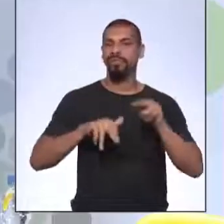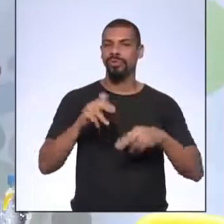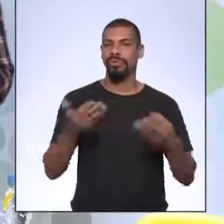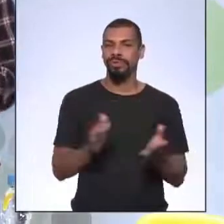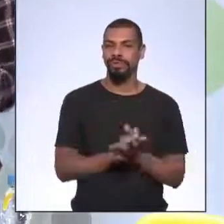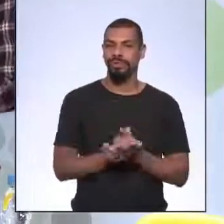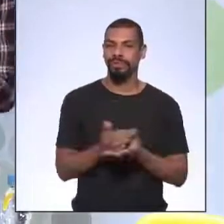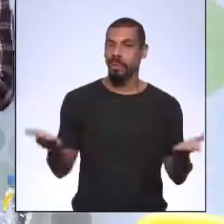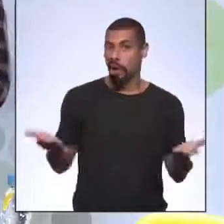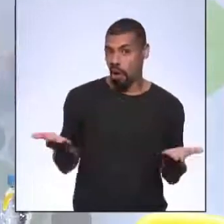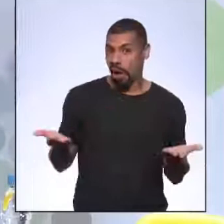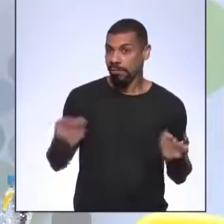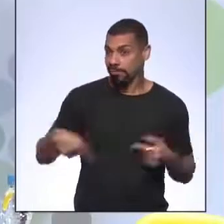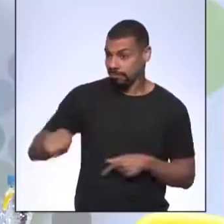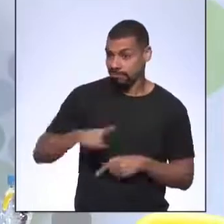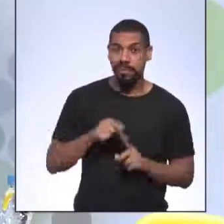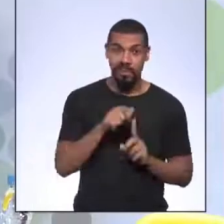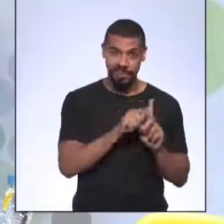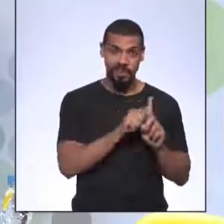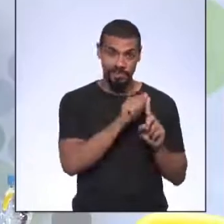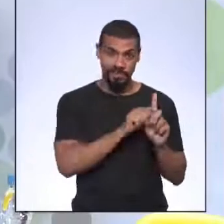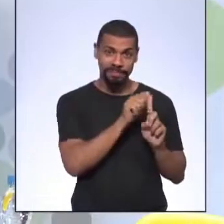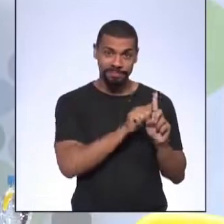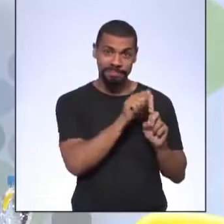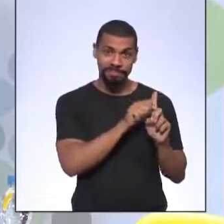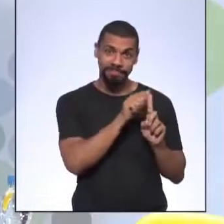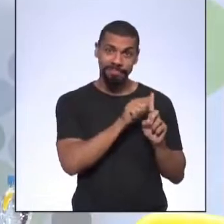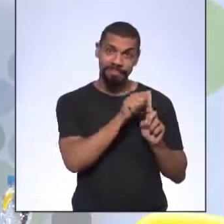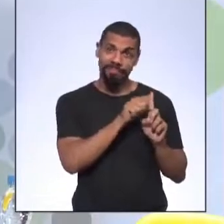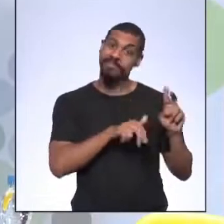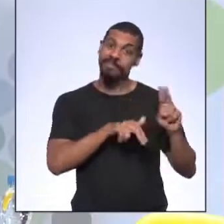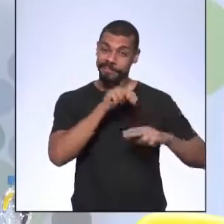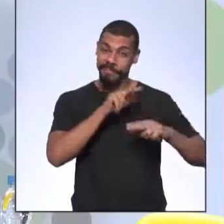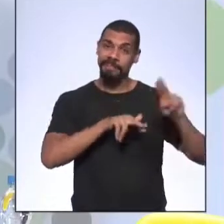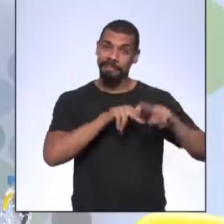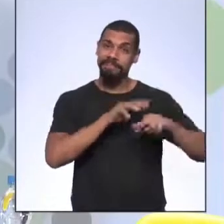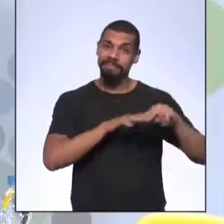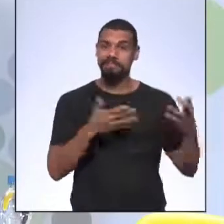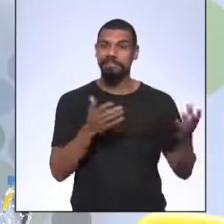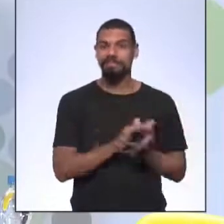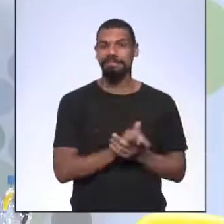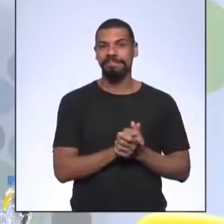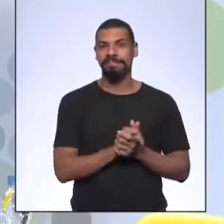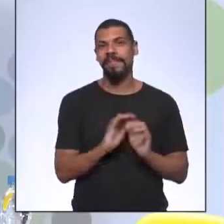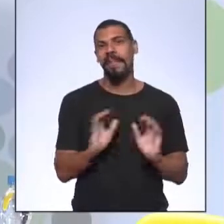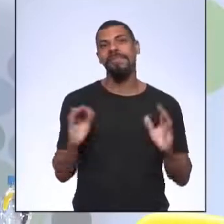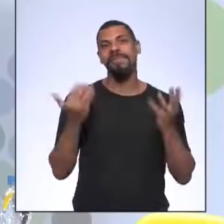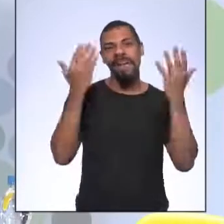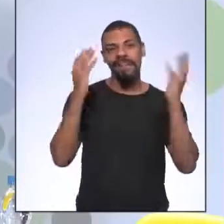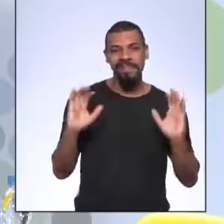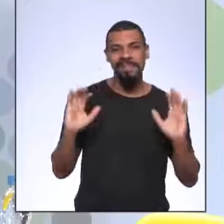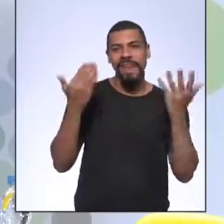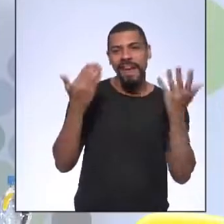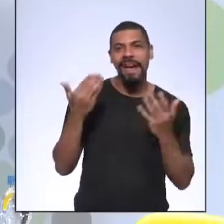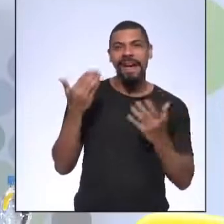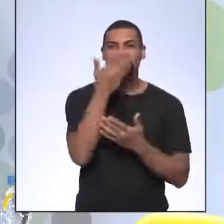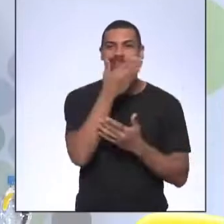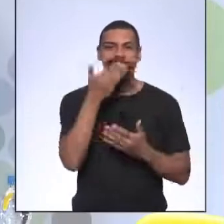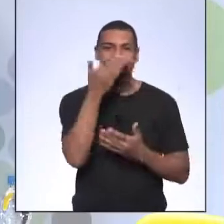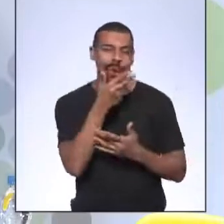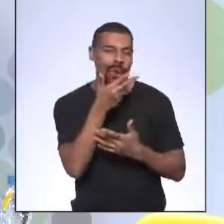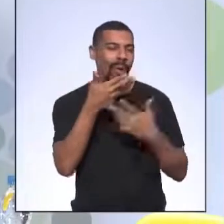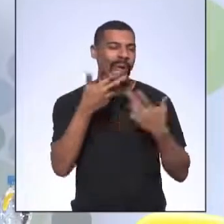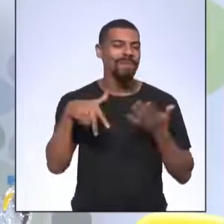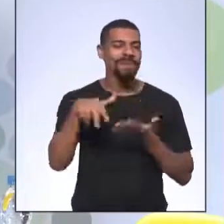né Nós estamos aí né do mês que seria né o mês consagrado a essas festas juninas